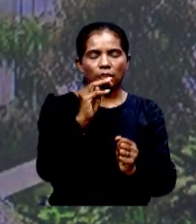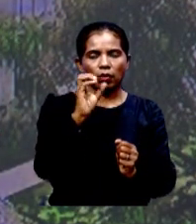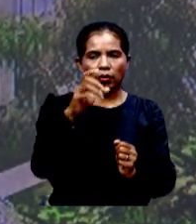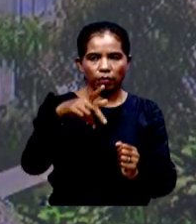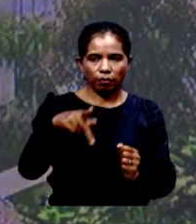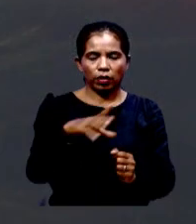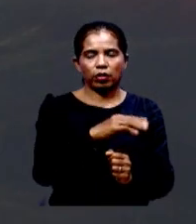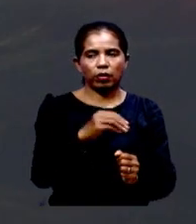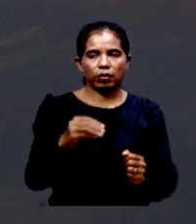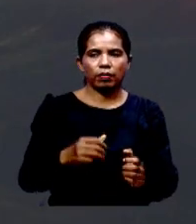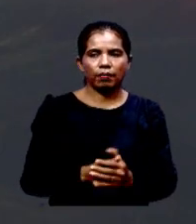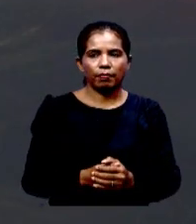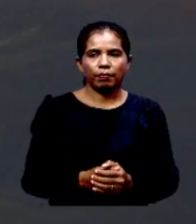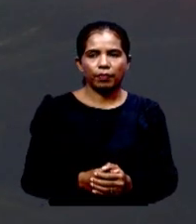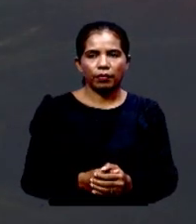relevantes sere e